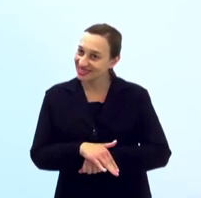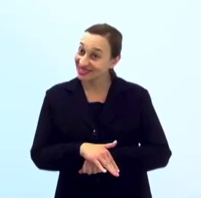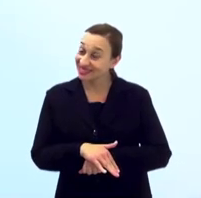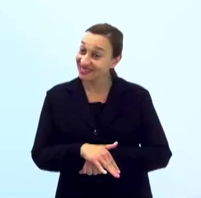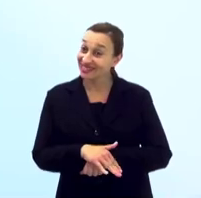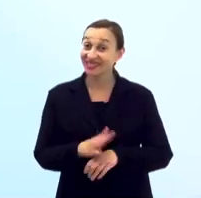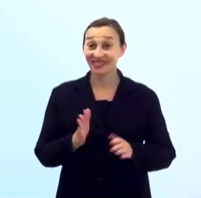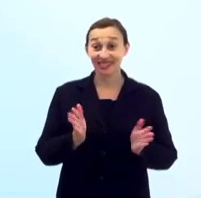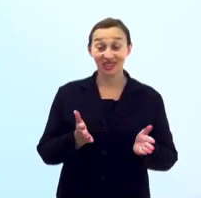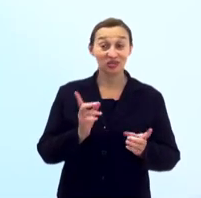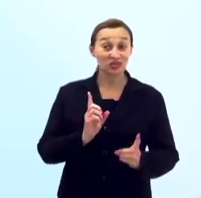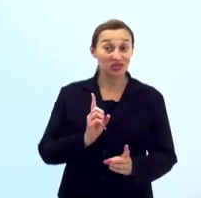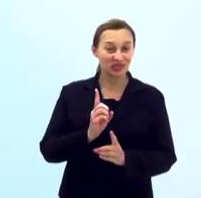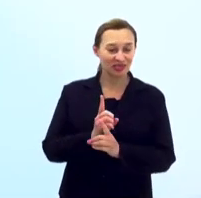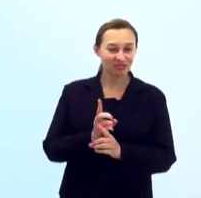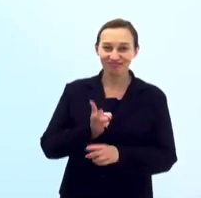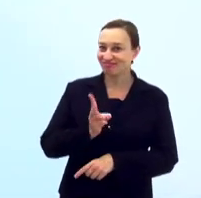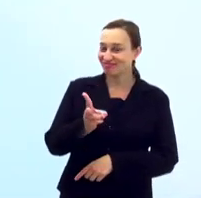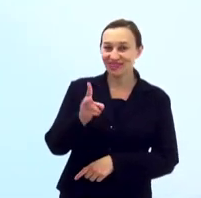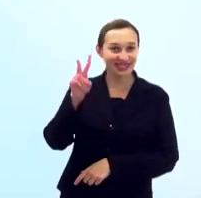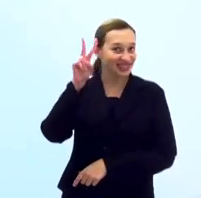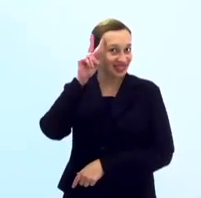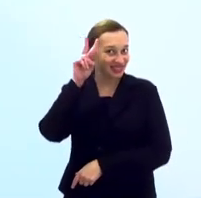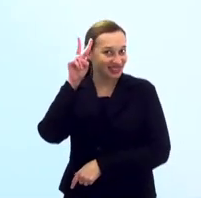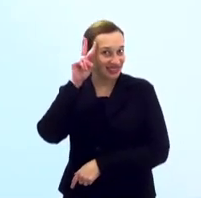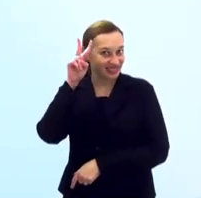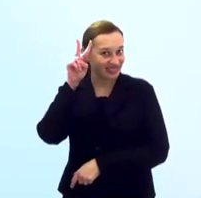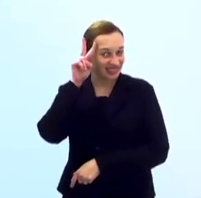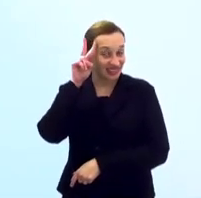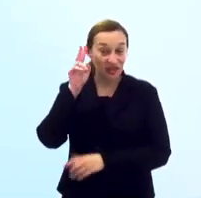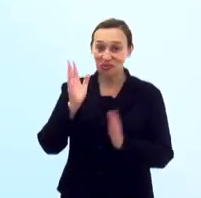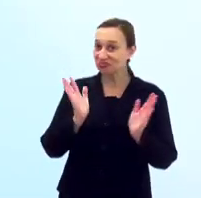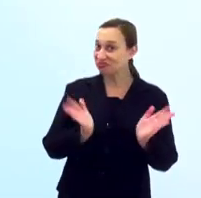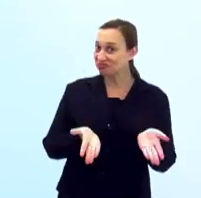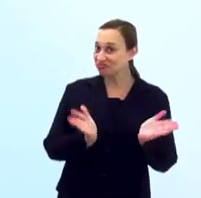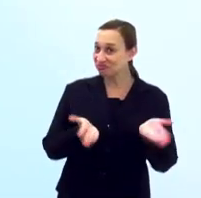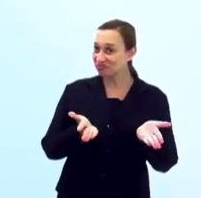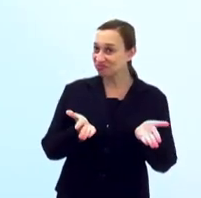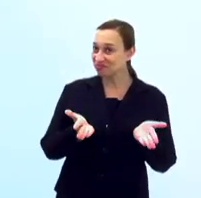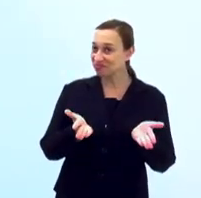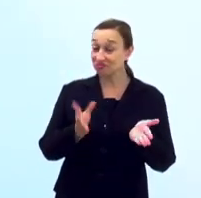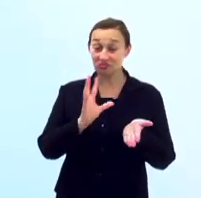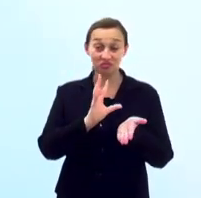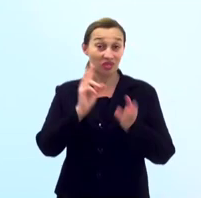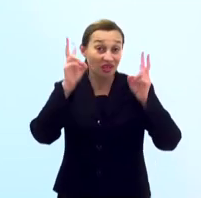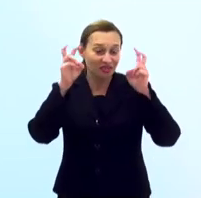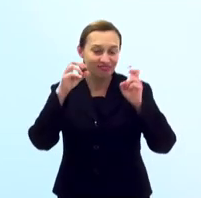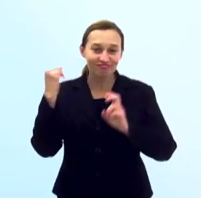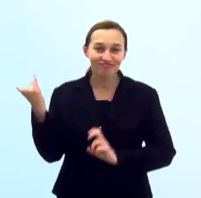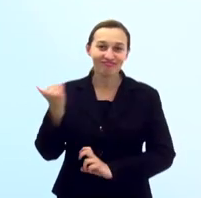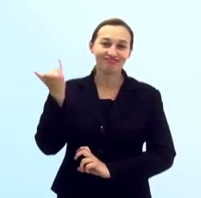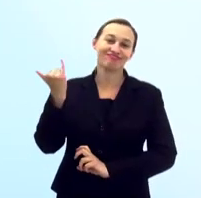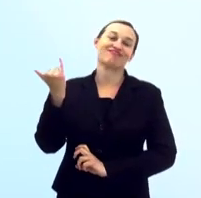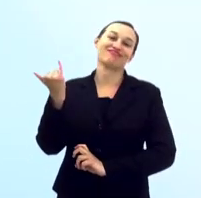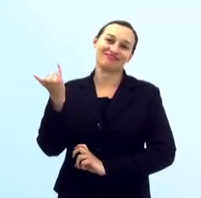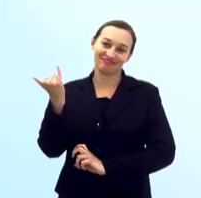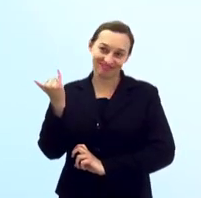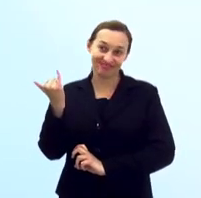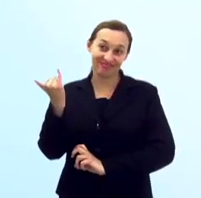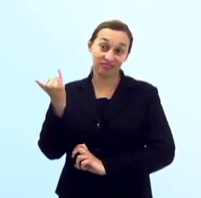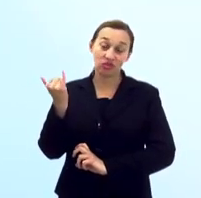Boa noite. Estamos aqui no nosso encontro, sempre às segundas-feiras, e hoje nós temos uma pauta